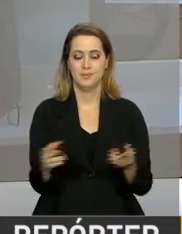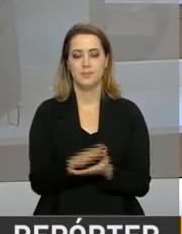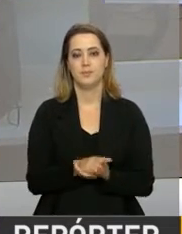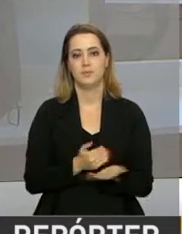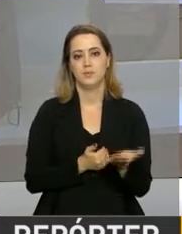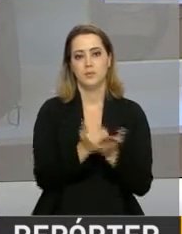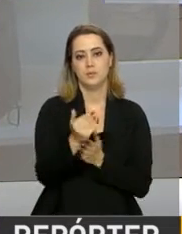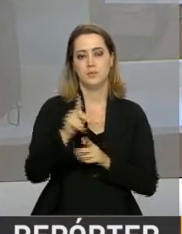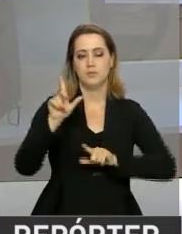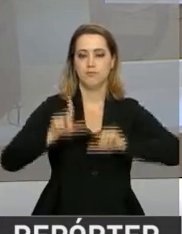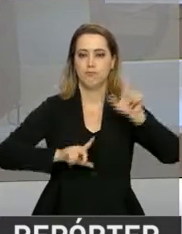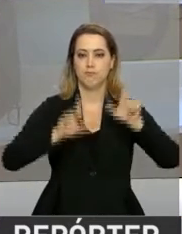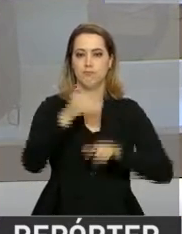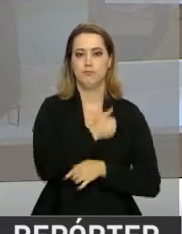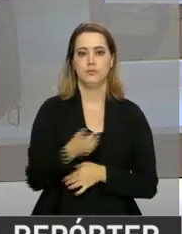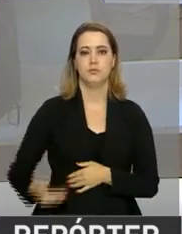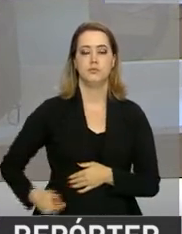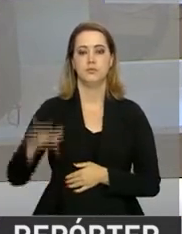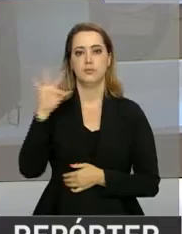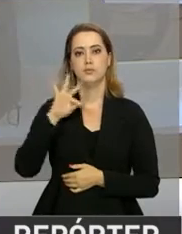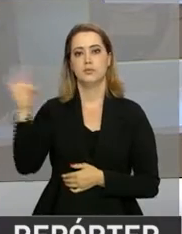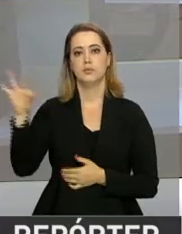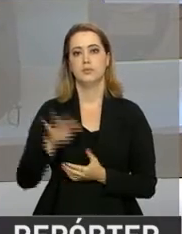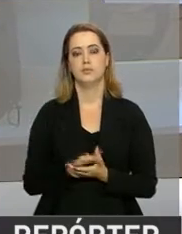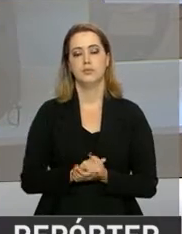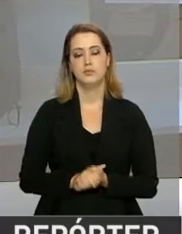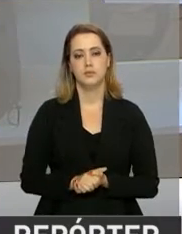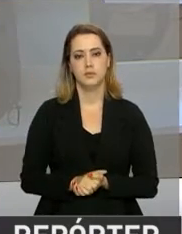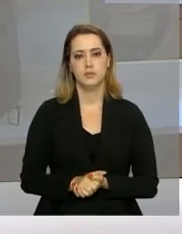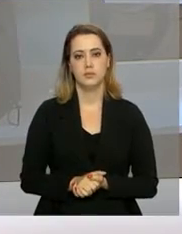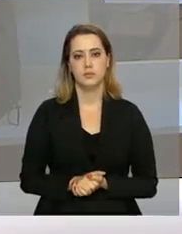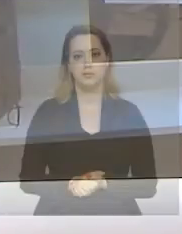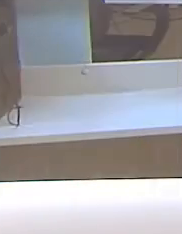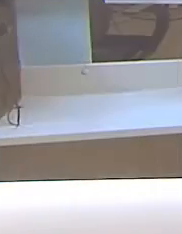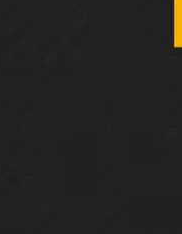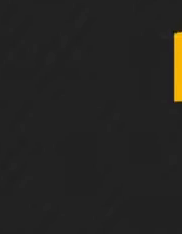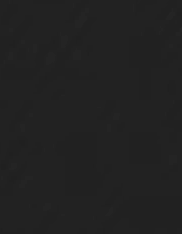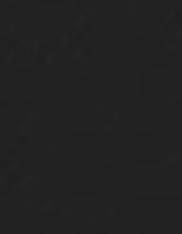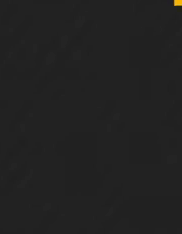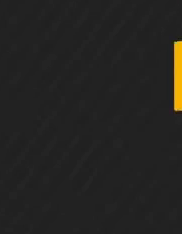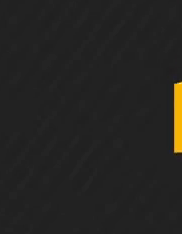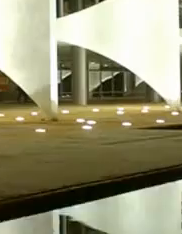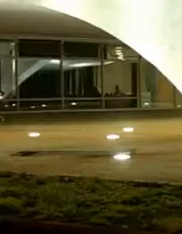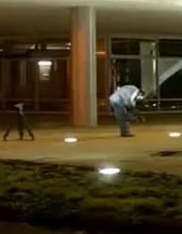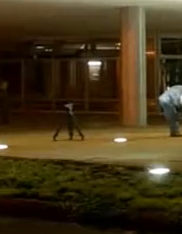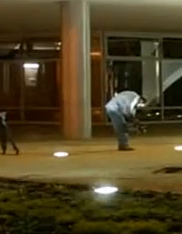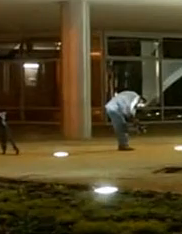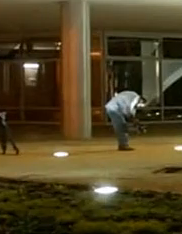sociais. Continue com a gente, NBR, a TV do Governo Federal.